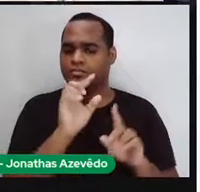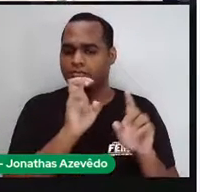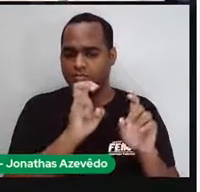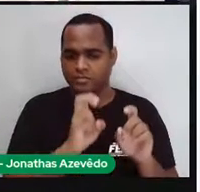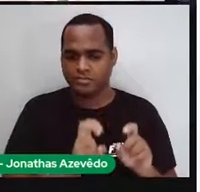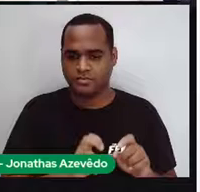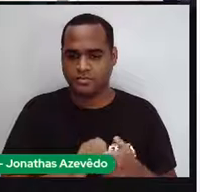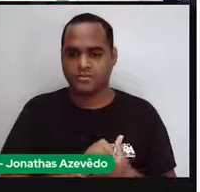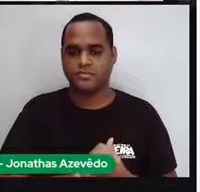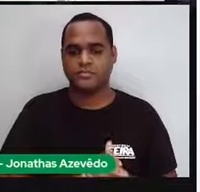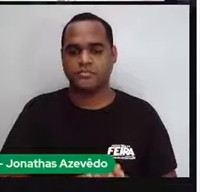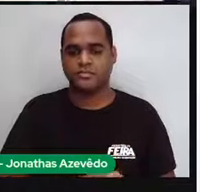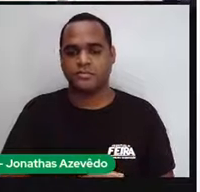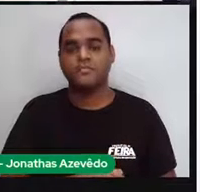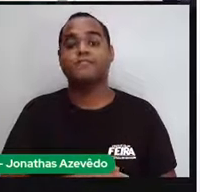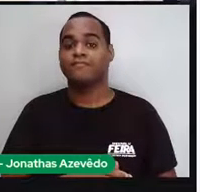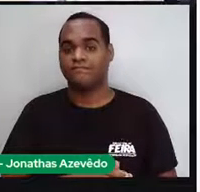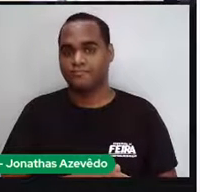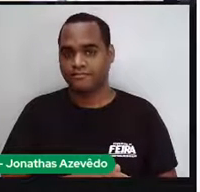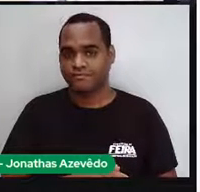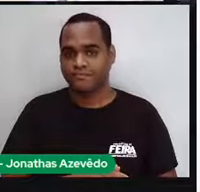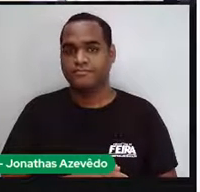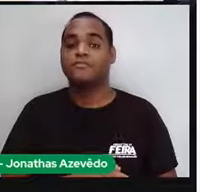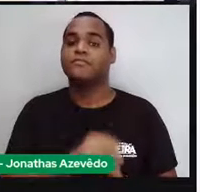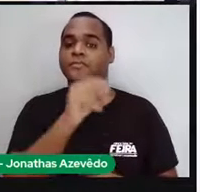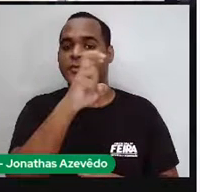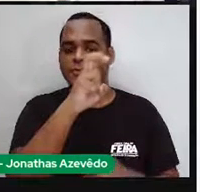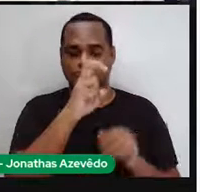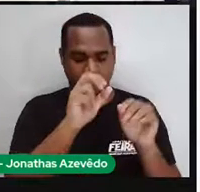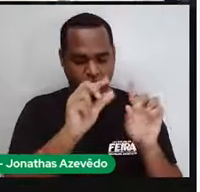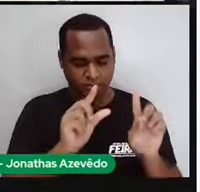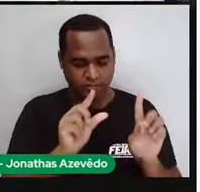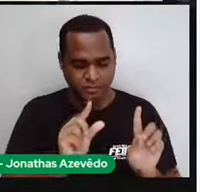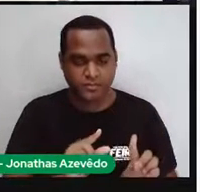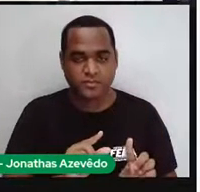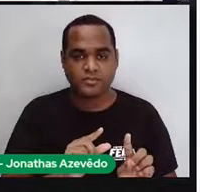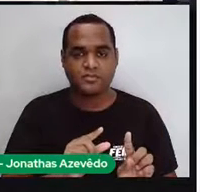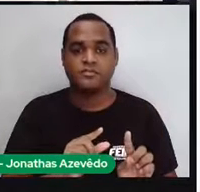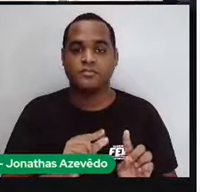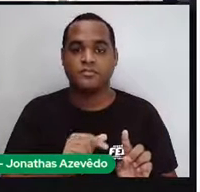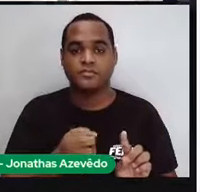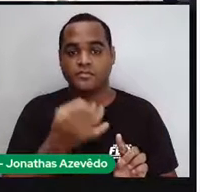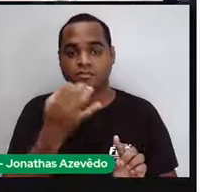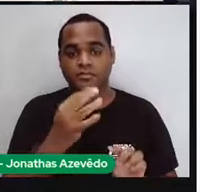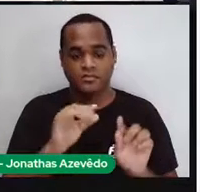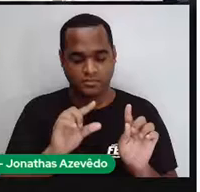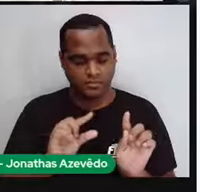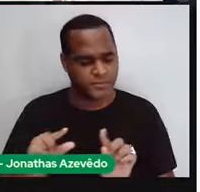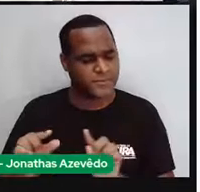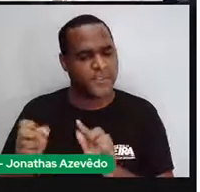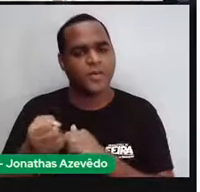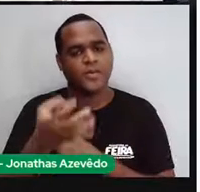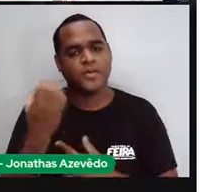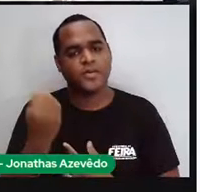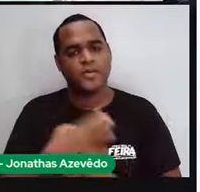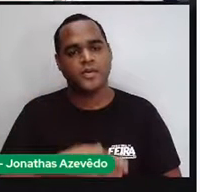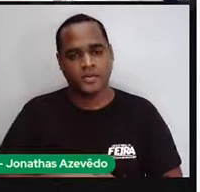deitado no total será que você já conseguiu raciocinar vamos continuar colocando